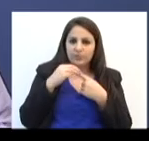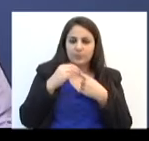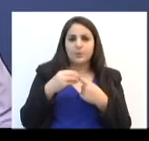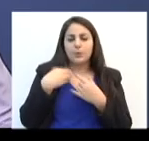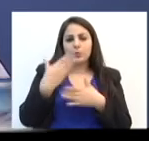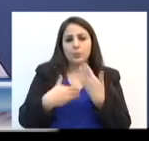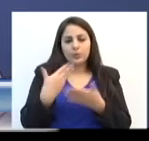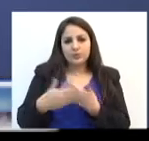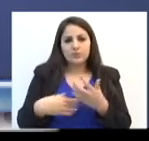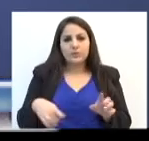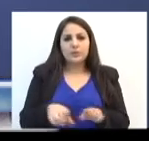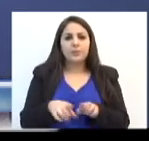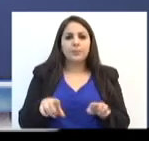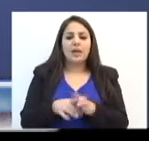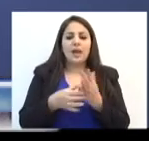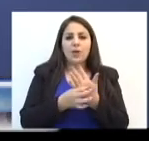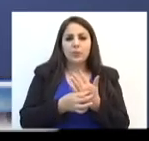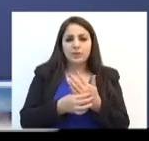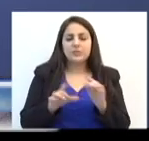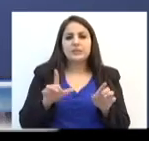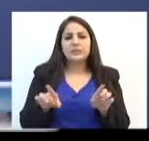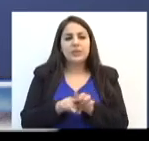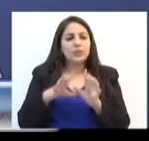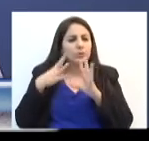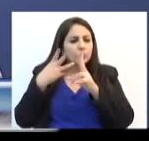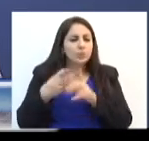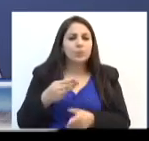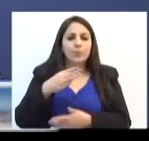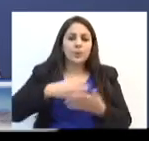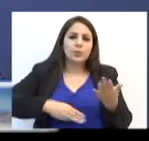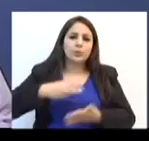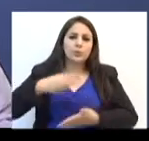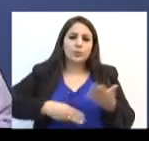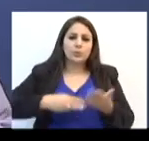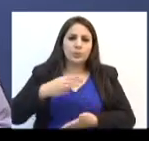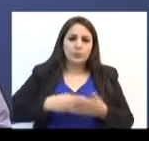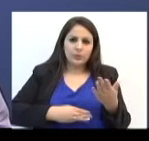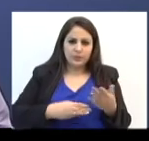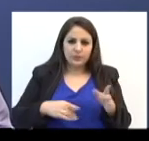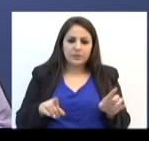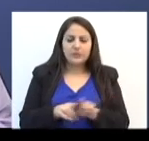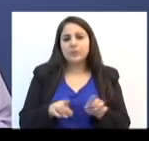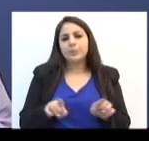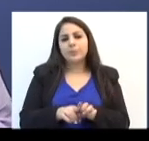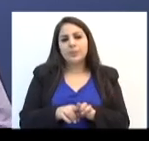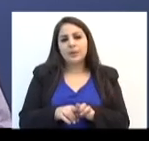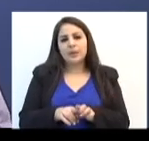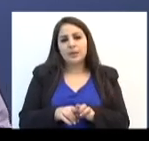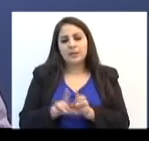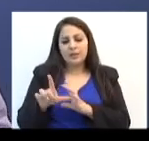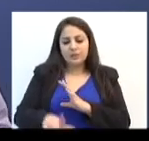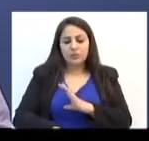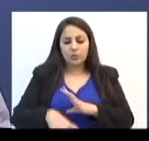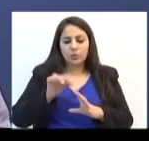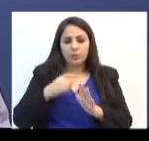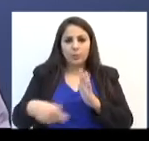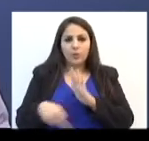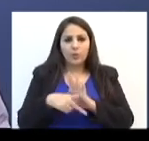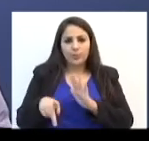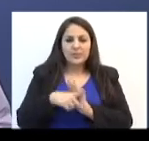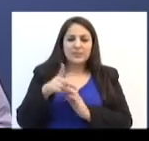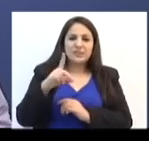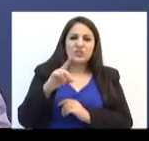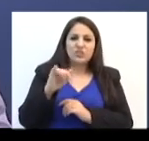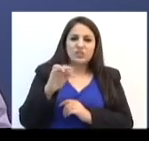A URGS tem toda a ferramenta, né, e toda a metodologia que irá nos auxiliar então na definição dessas